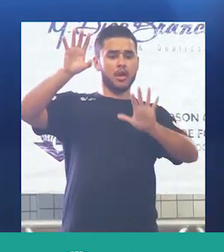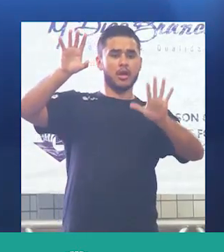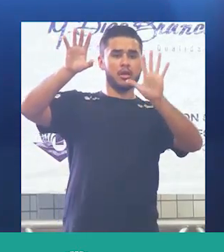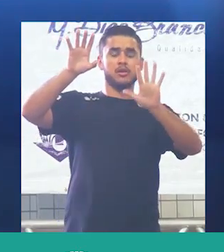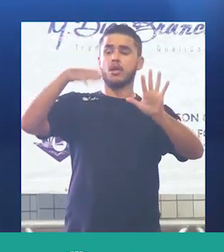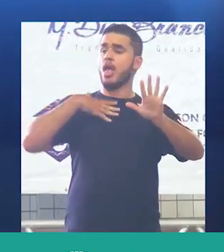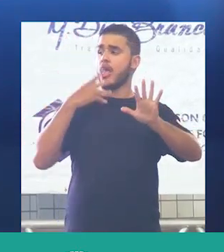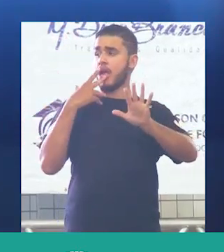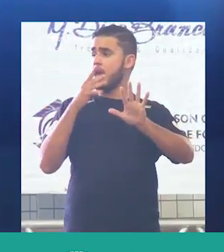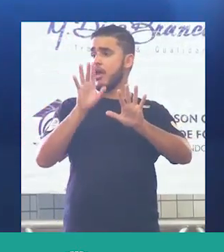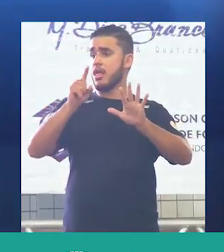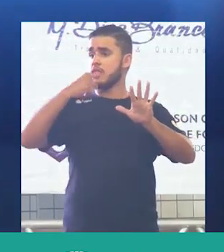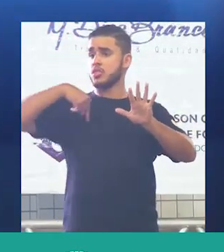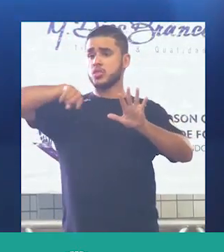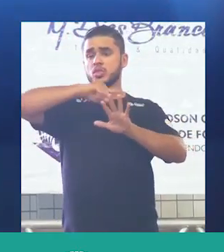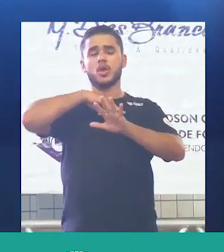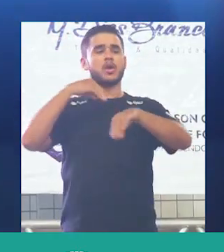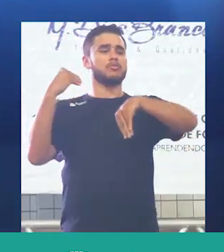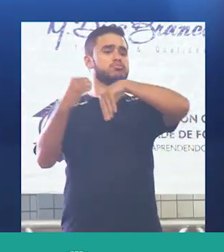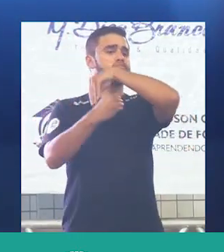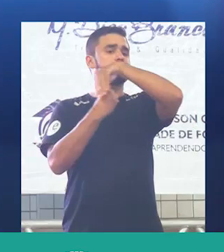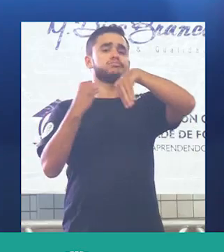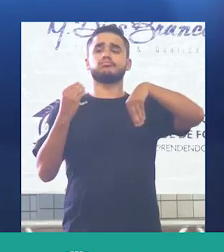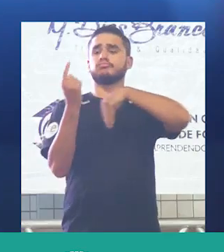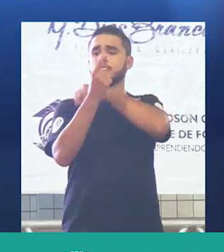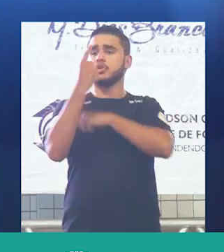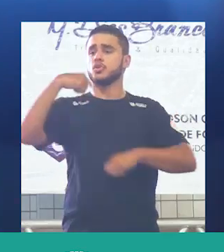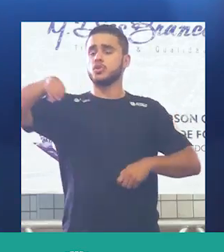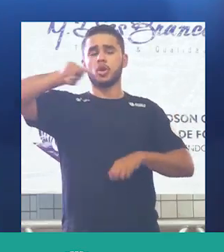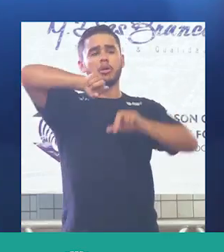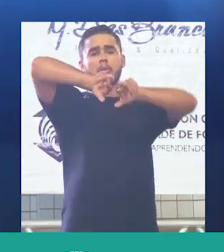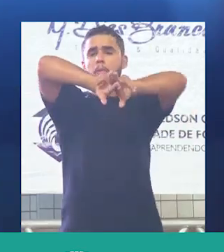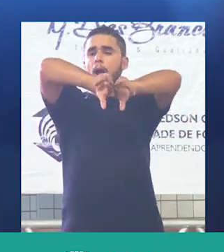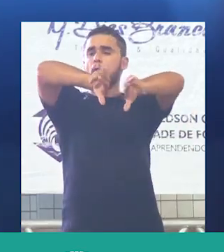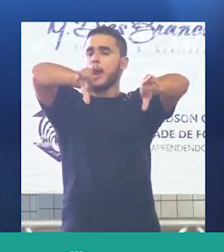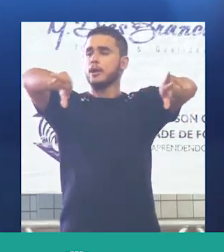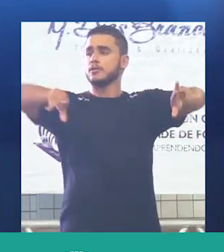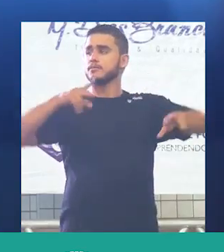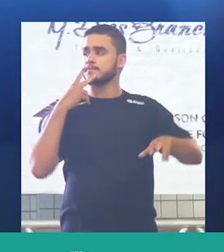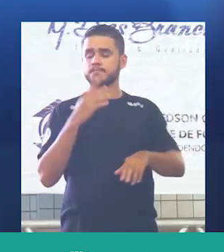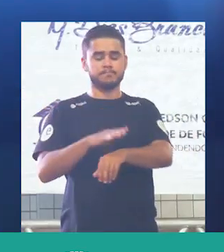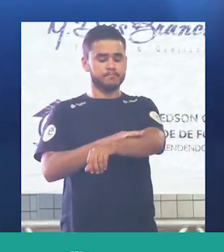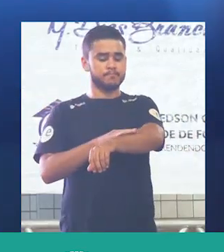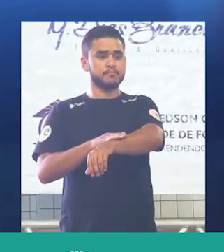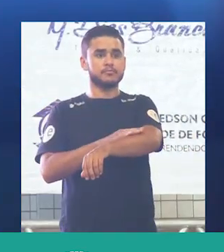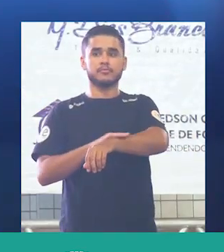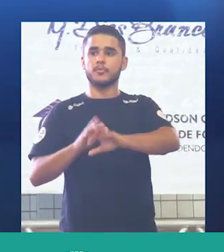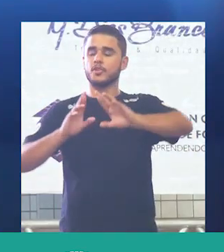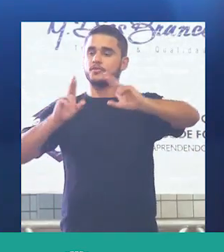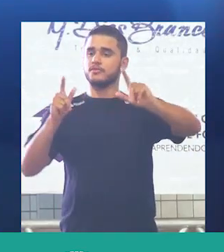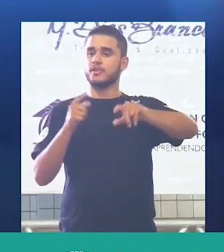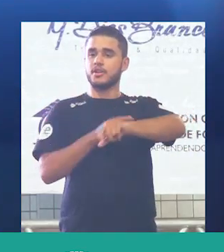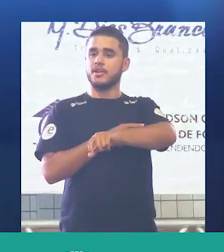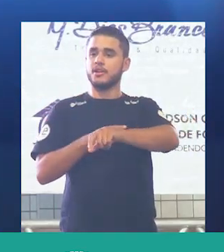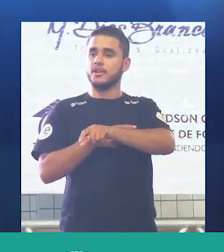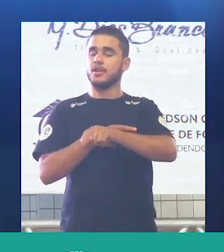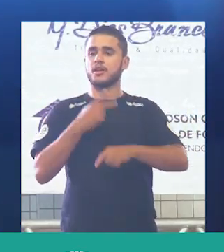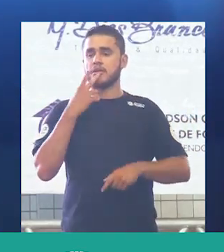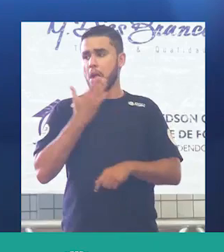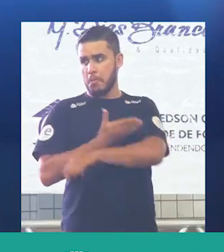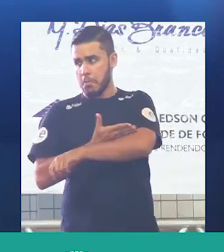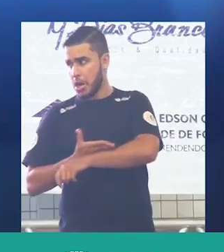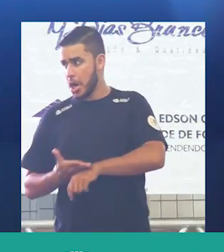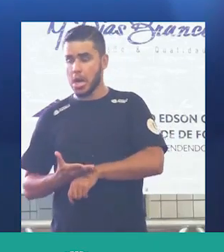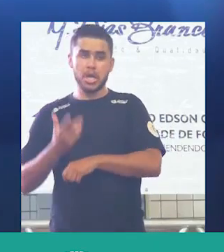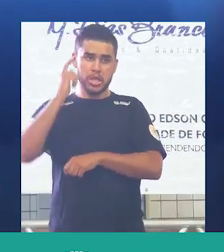e nós somos essa miscigenação, nós somos essa cozinha aqui de durex, ó, que nem é branco,